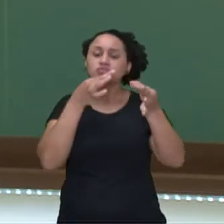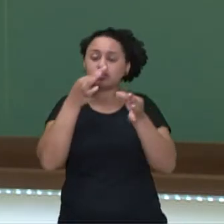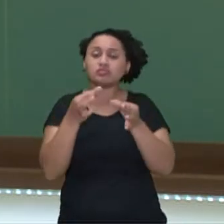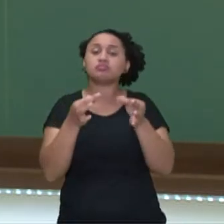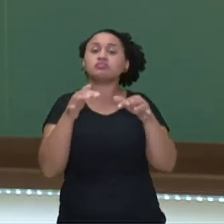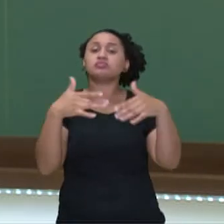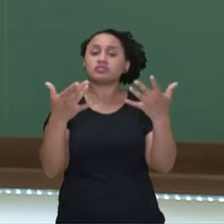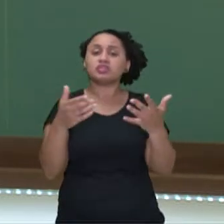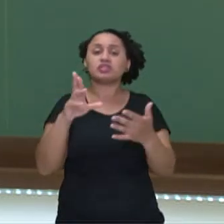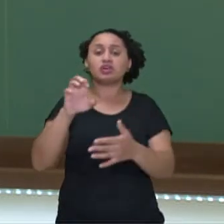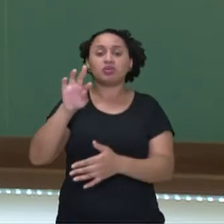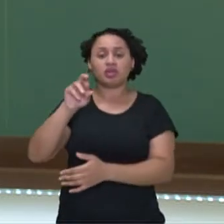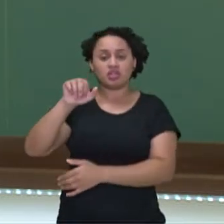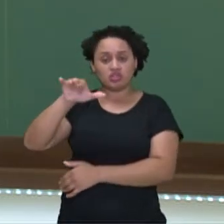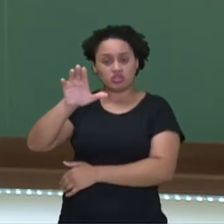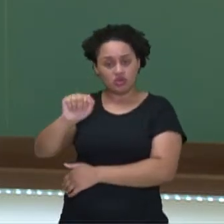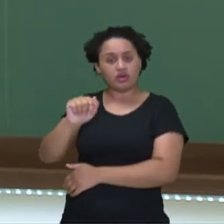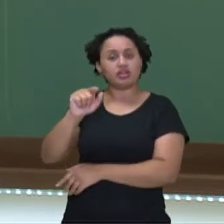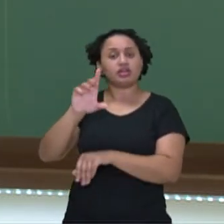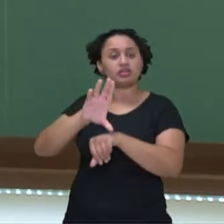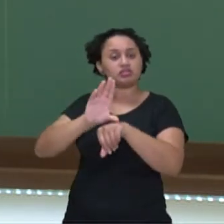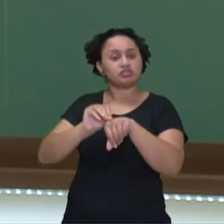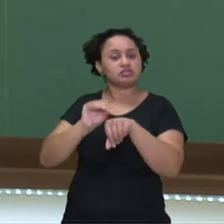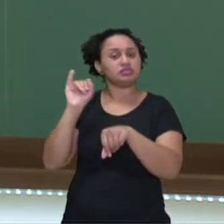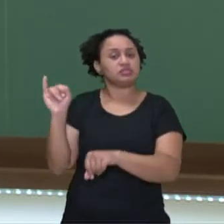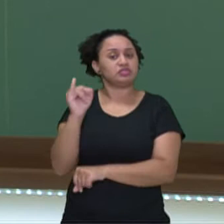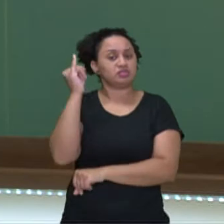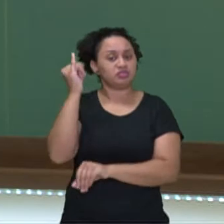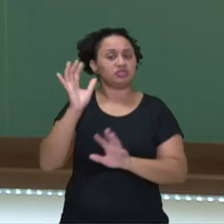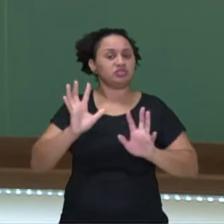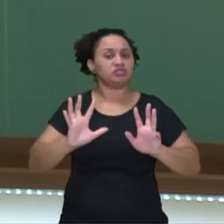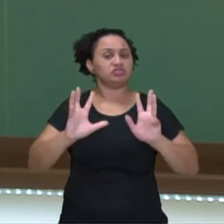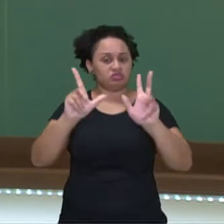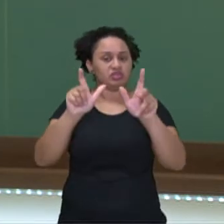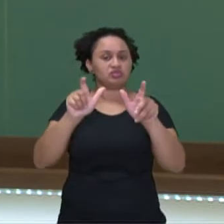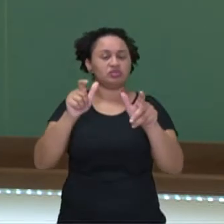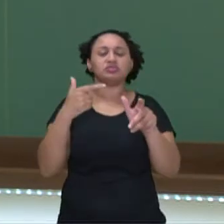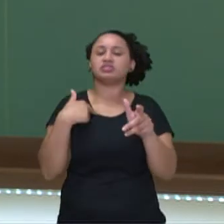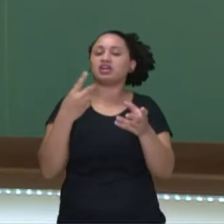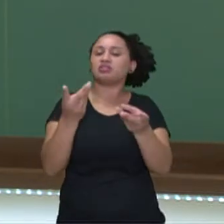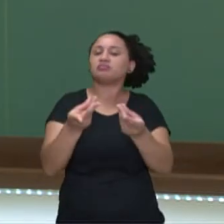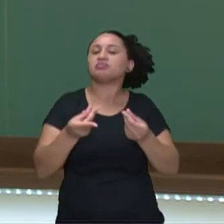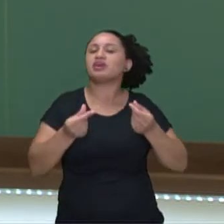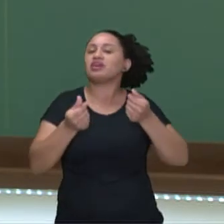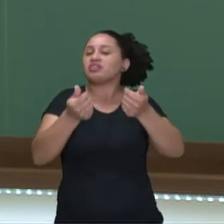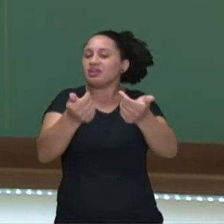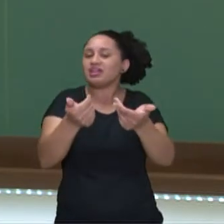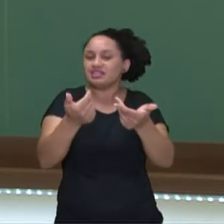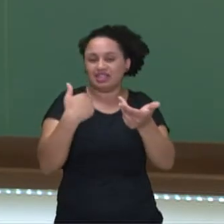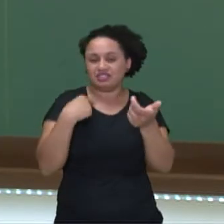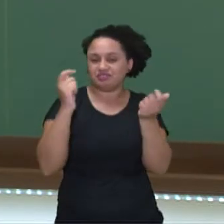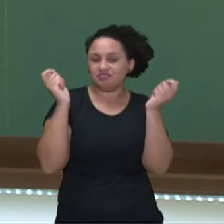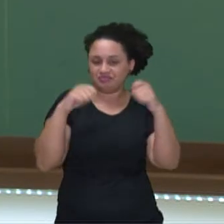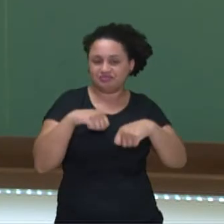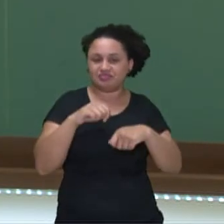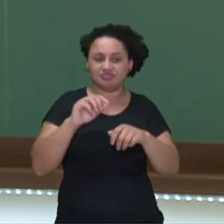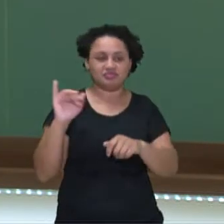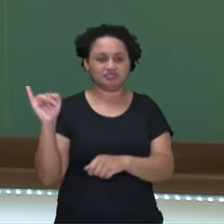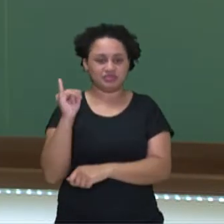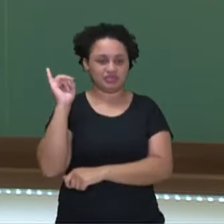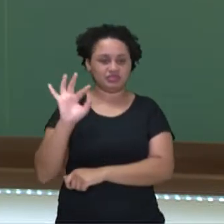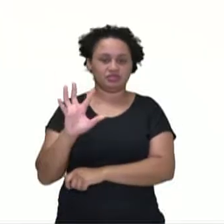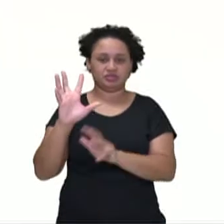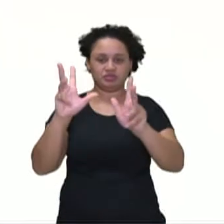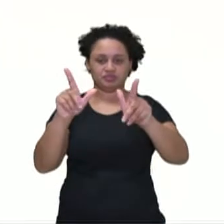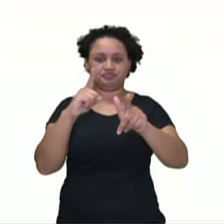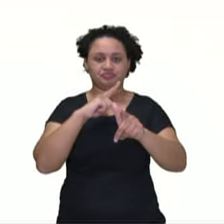um conhecimento fundamental, era um conhecimento aí, uma virtude, uma qualidade, uma competência muito importante,